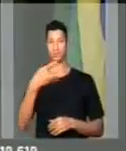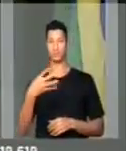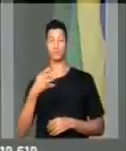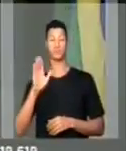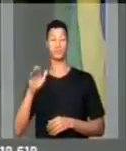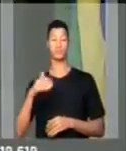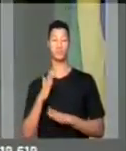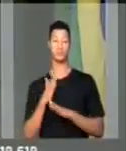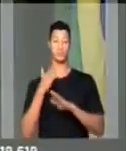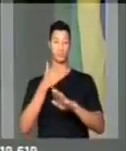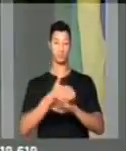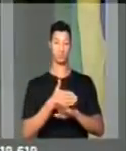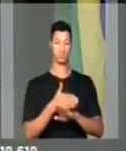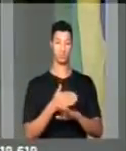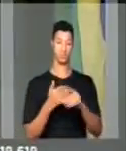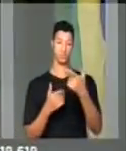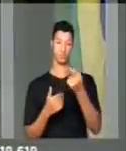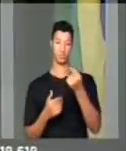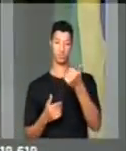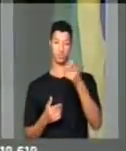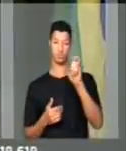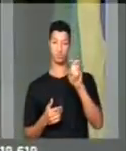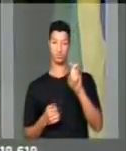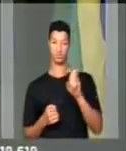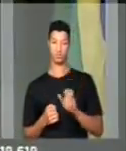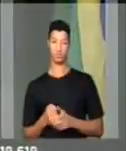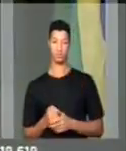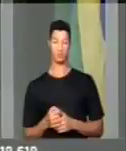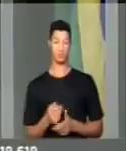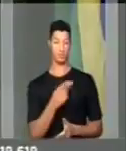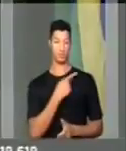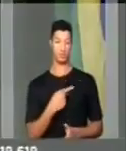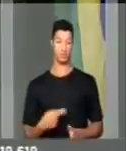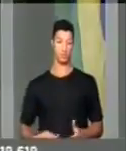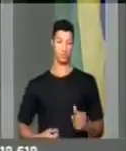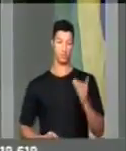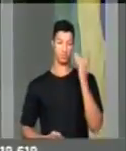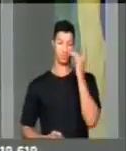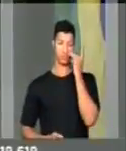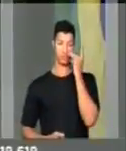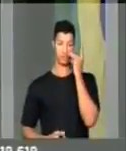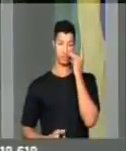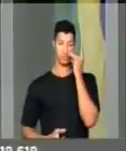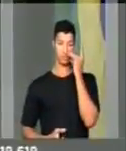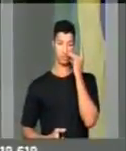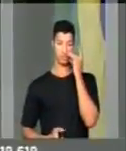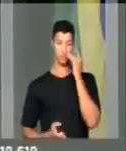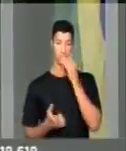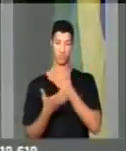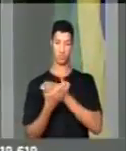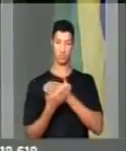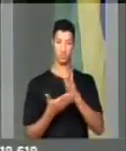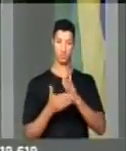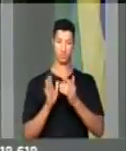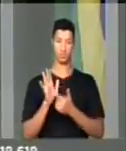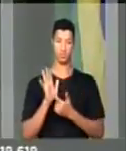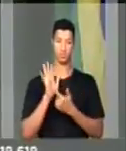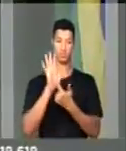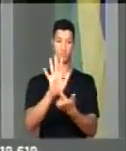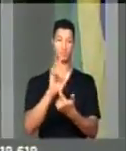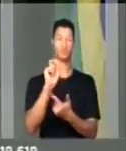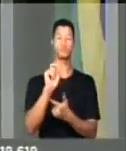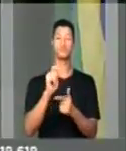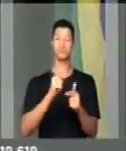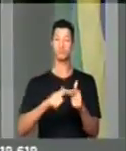Quando entrou 2015, a presidenta Dilma Rousseff começou a mostrar